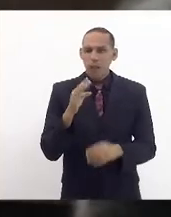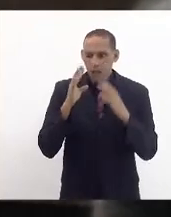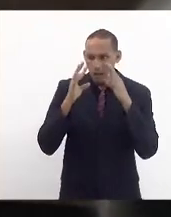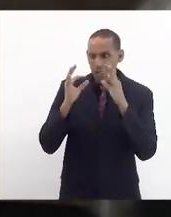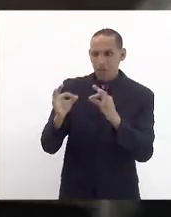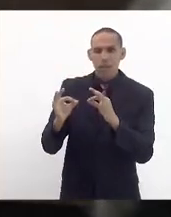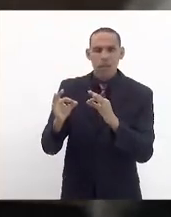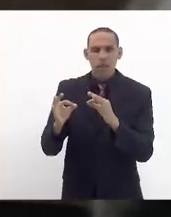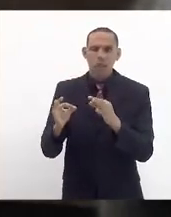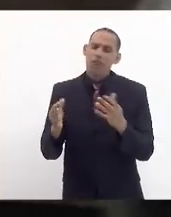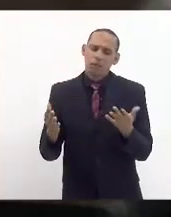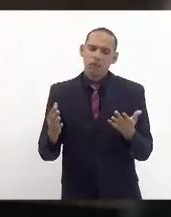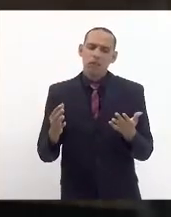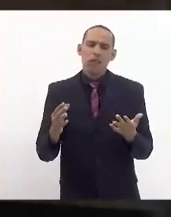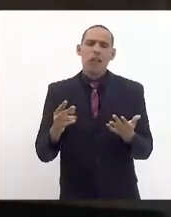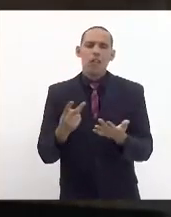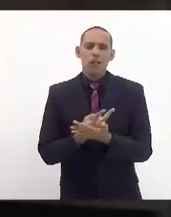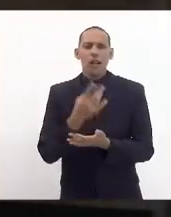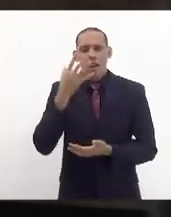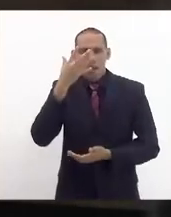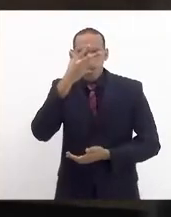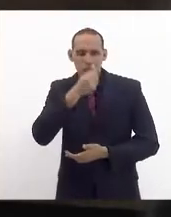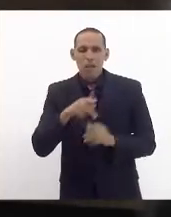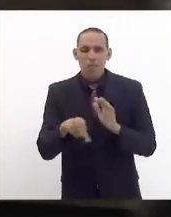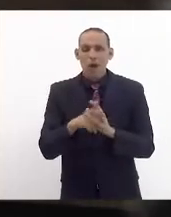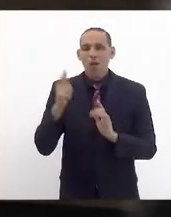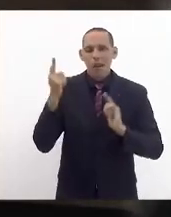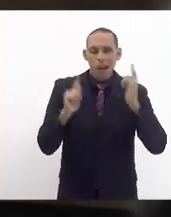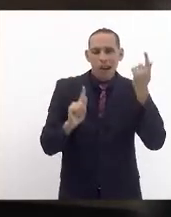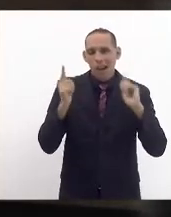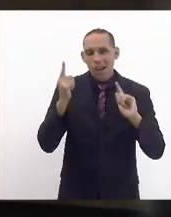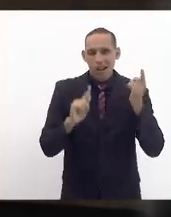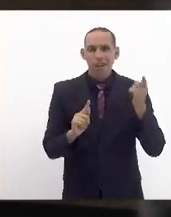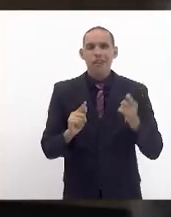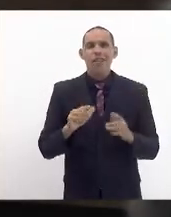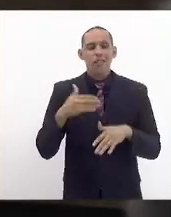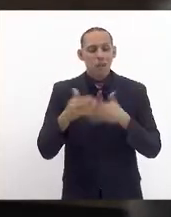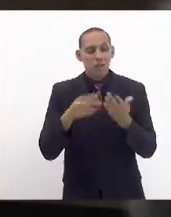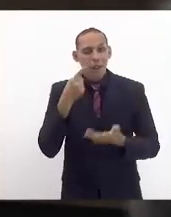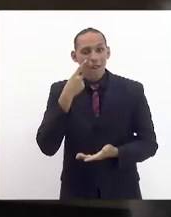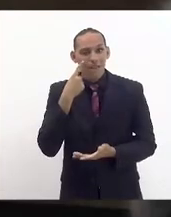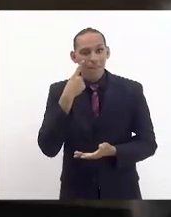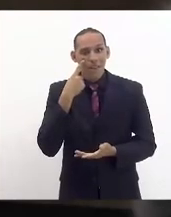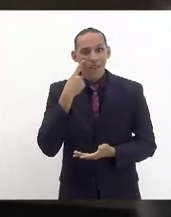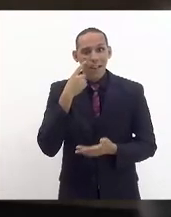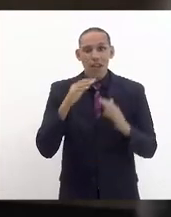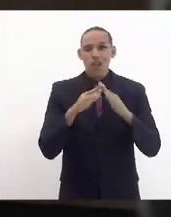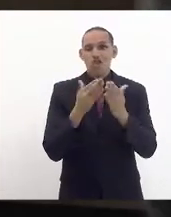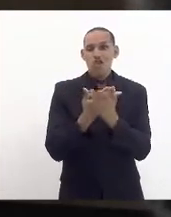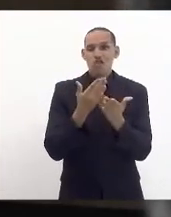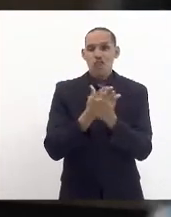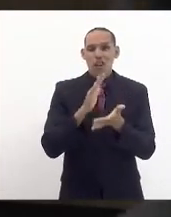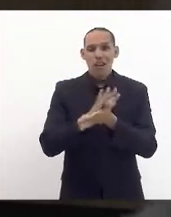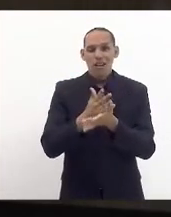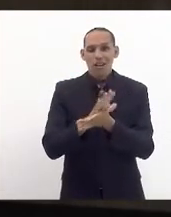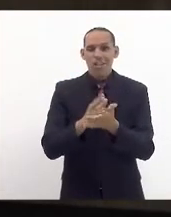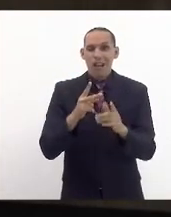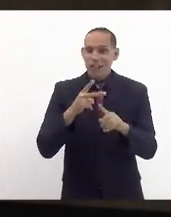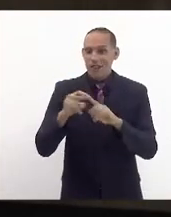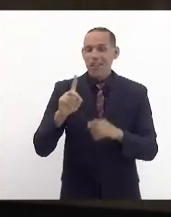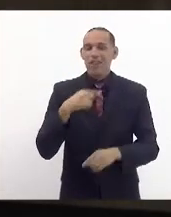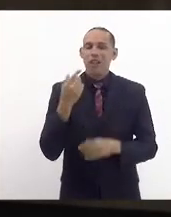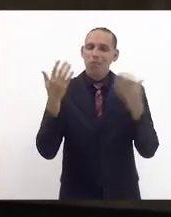assistimos, claro que houve a beleza do carnaval, daqui a pouco nós vamos saber qual vai ser a escola de samba campeã,